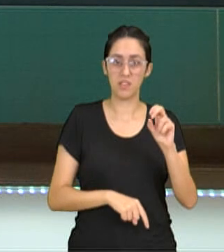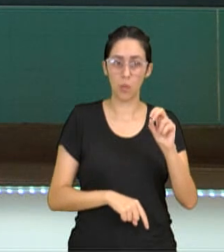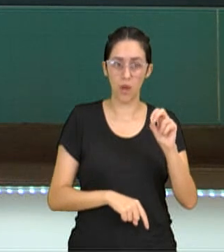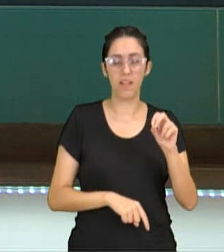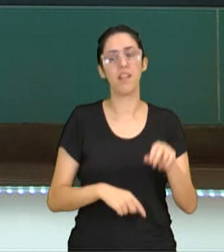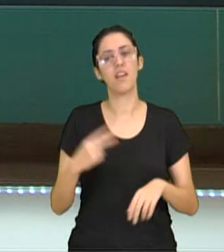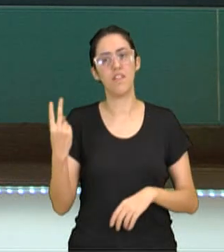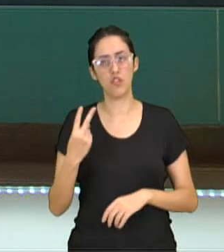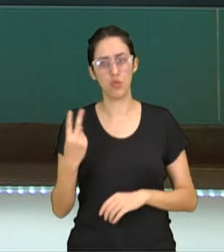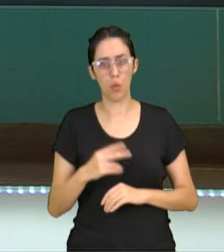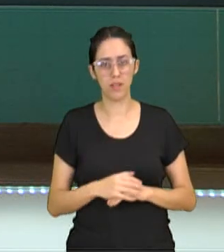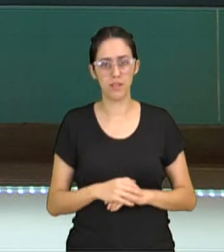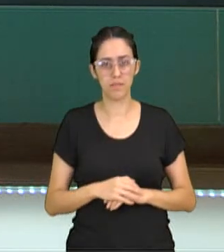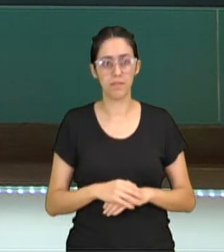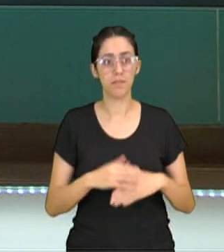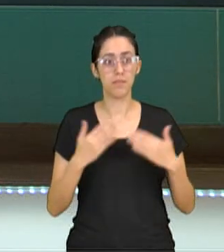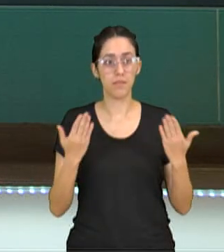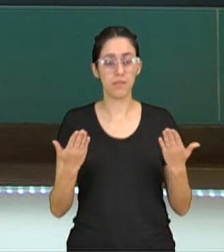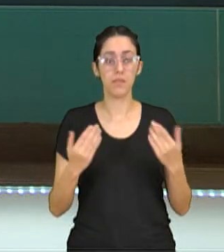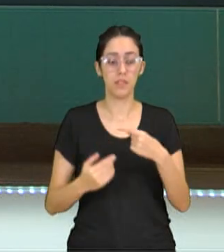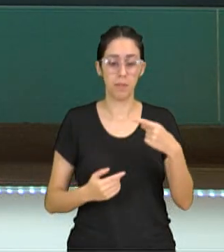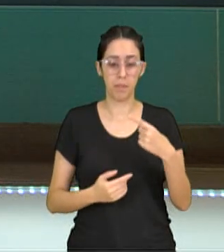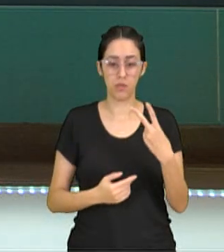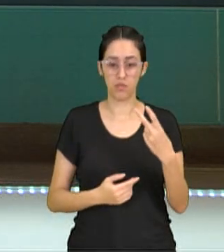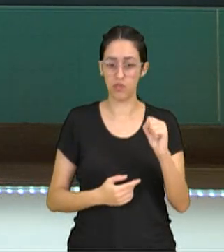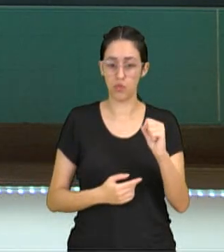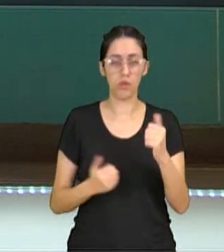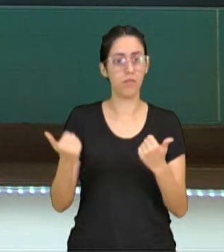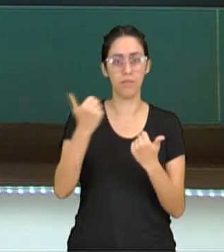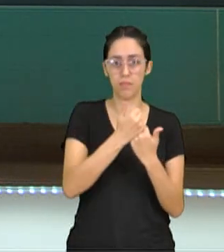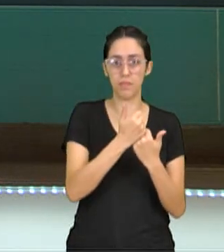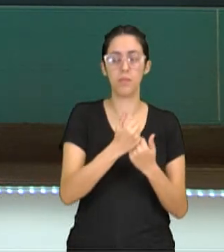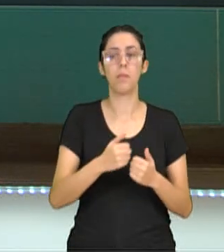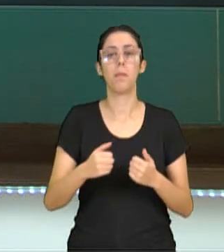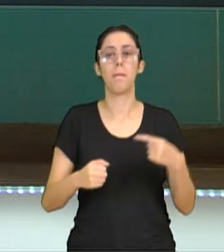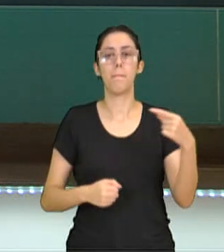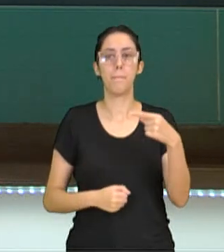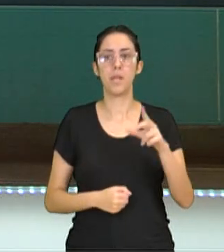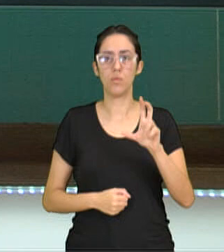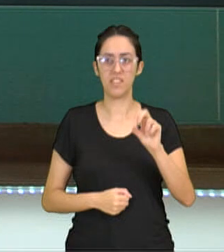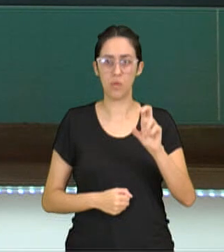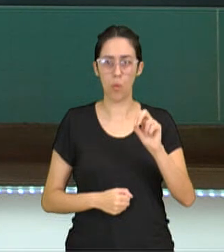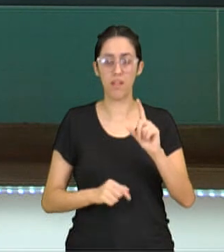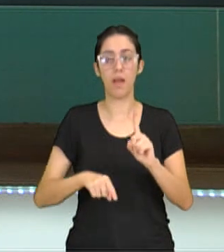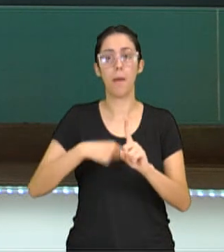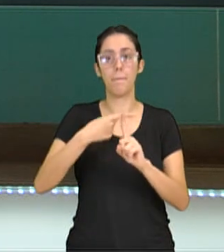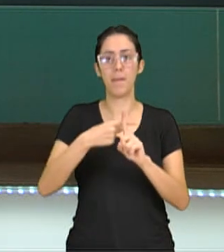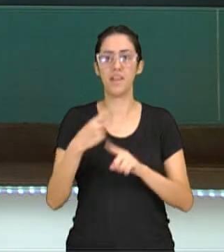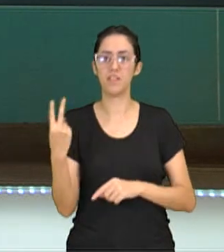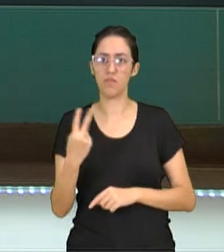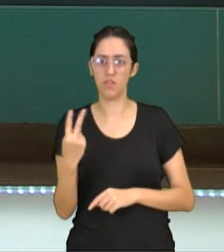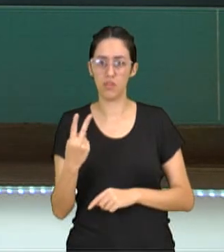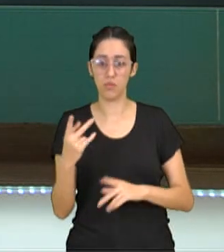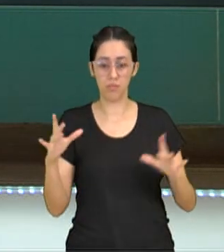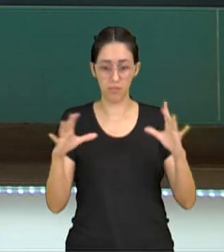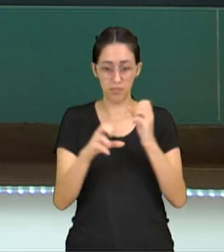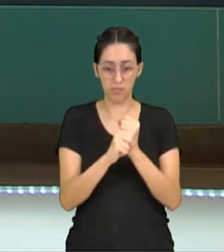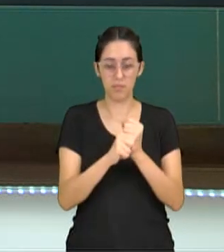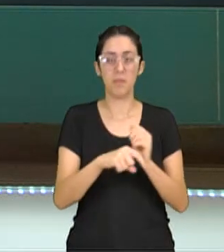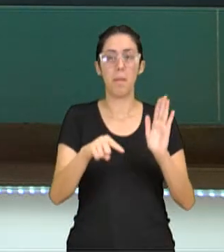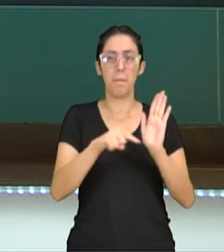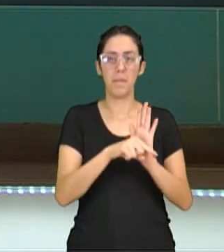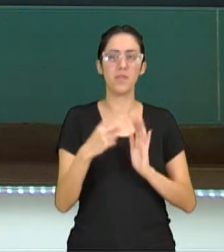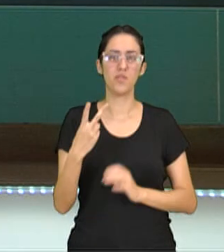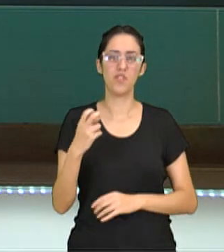tá bom? Então, ó, no lugar de escrever menos 28, eu escrevo menos 50 mais 22. Juntando os dois dá menos